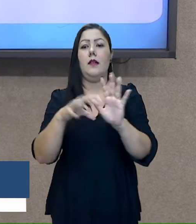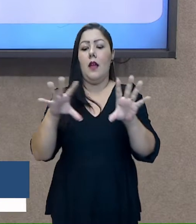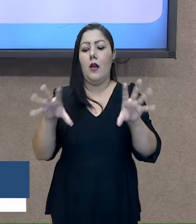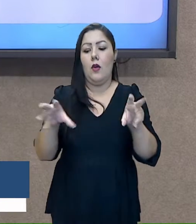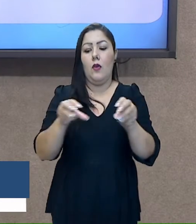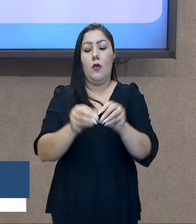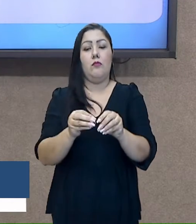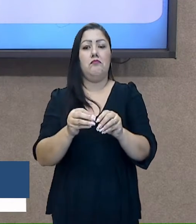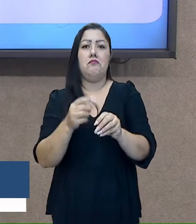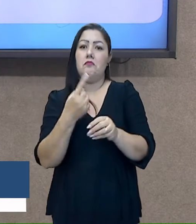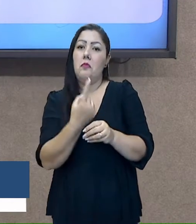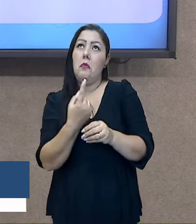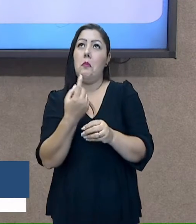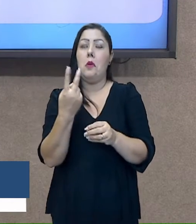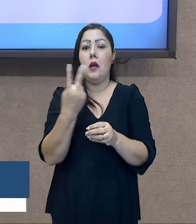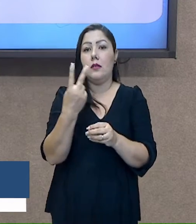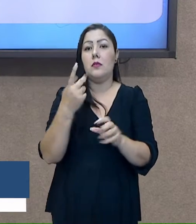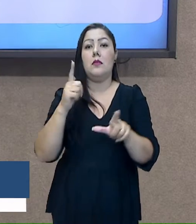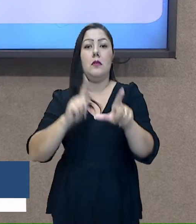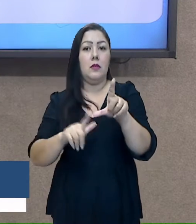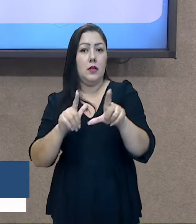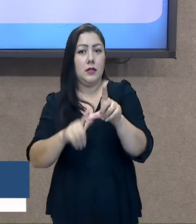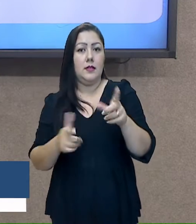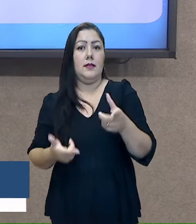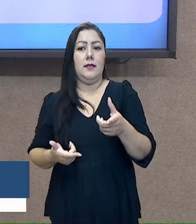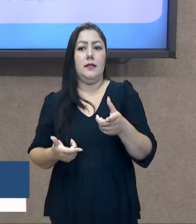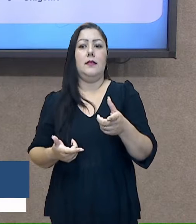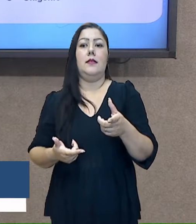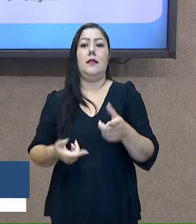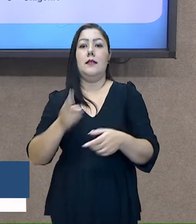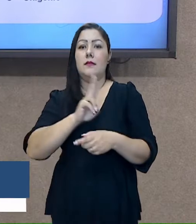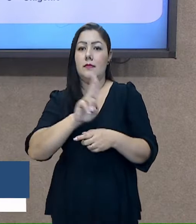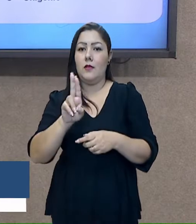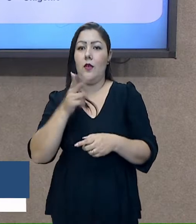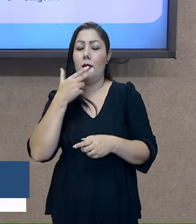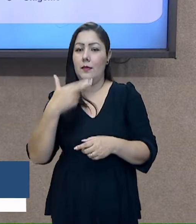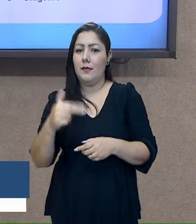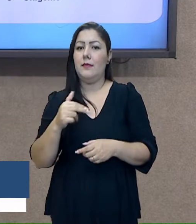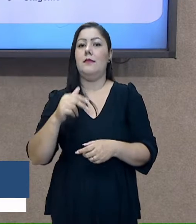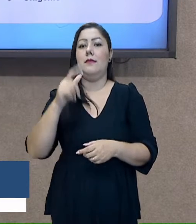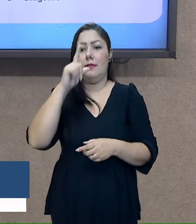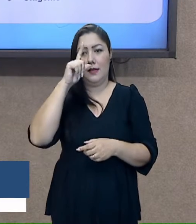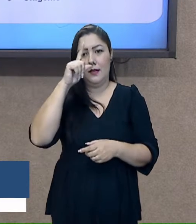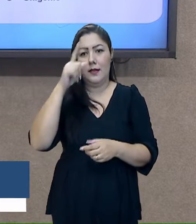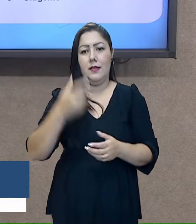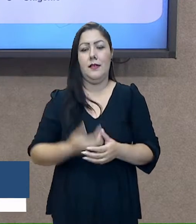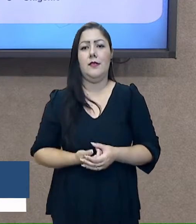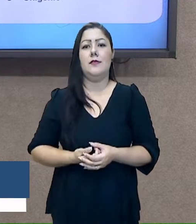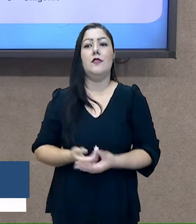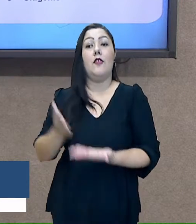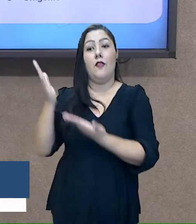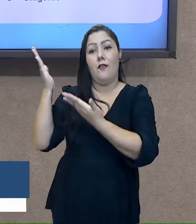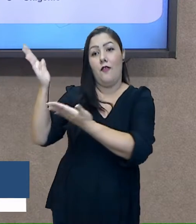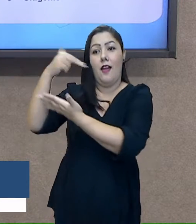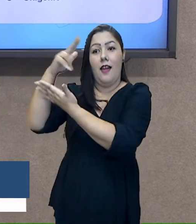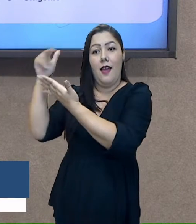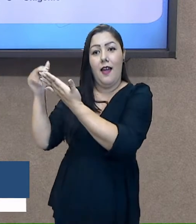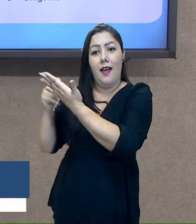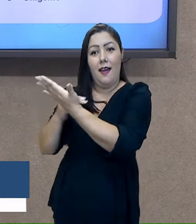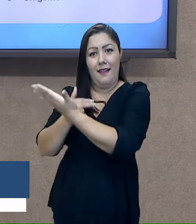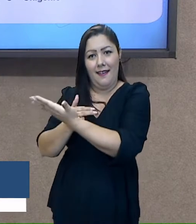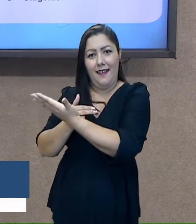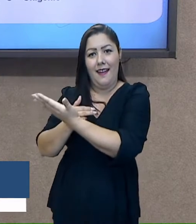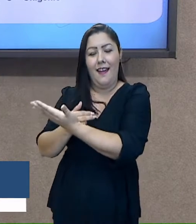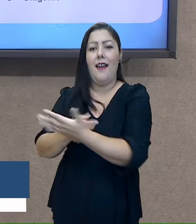letras presentes no nome do elemento em latim. Veremos alguns